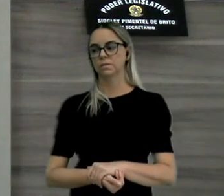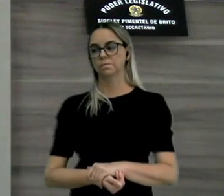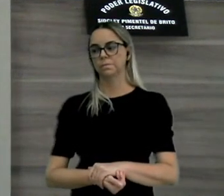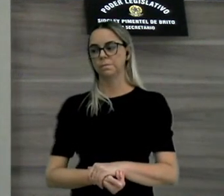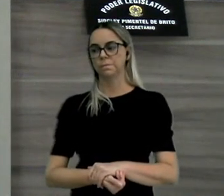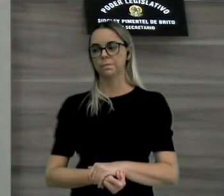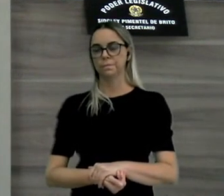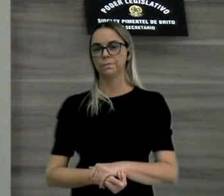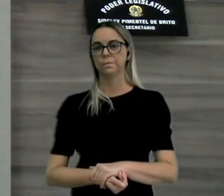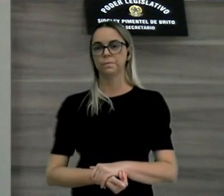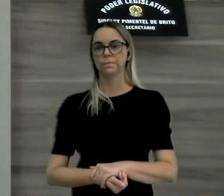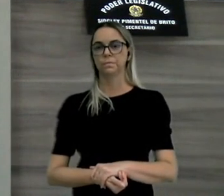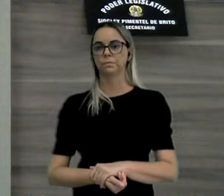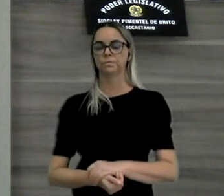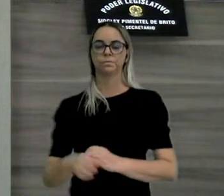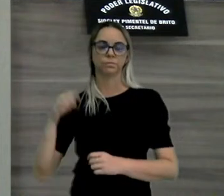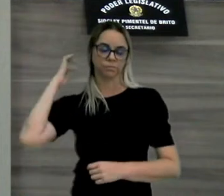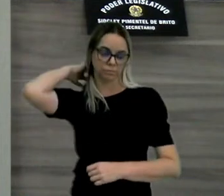Público